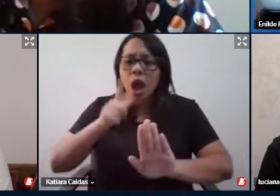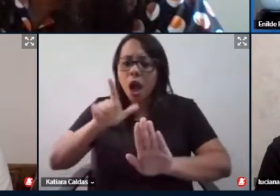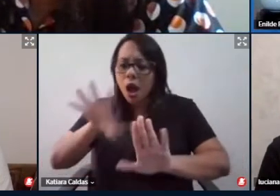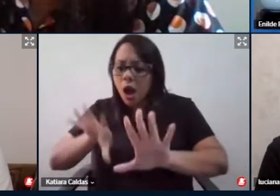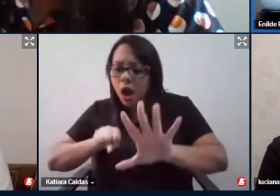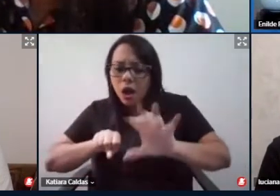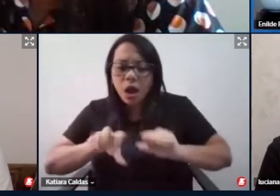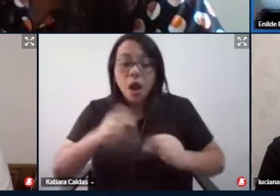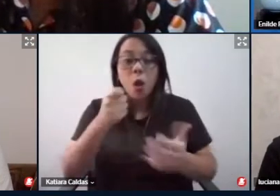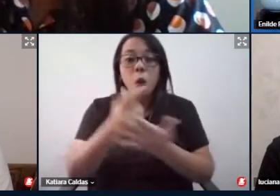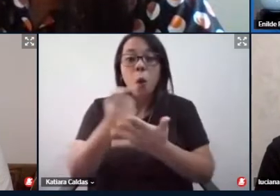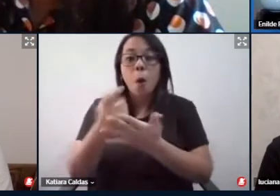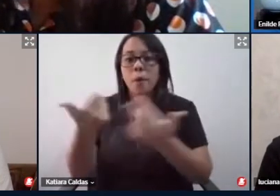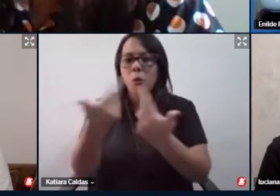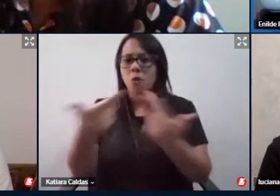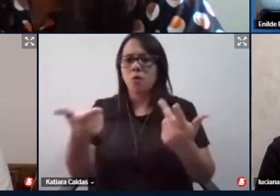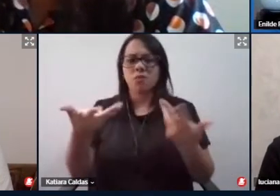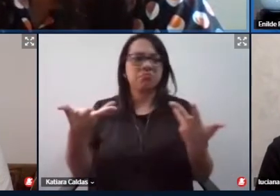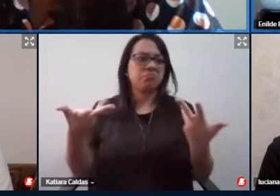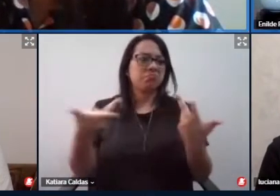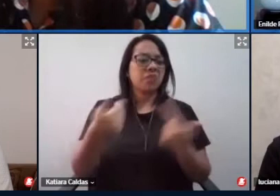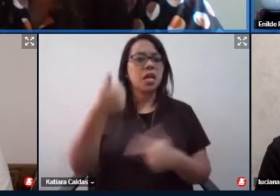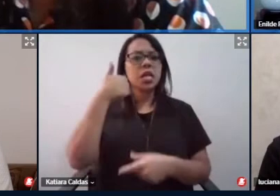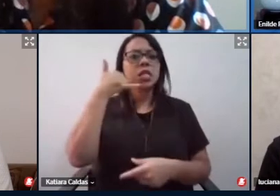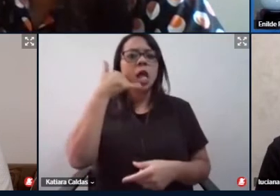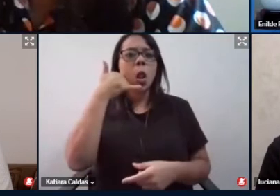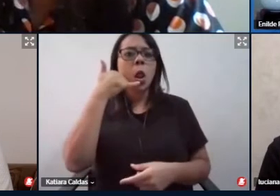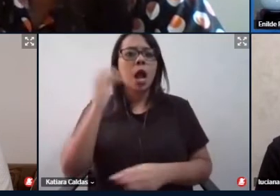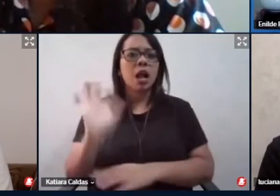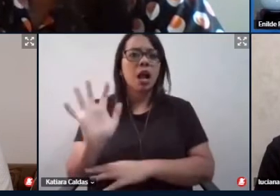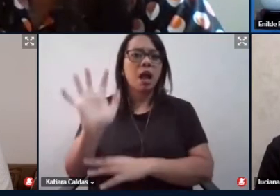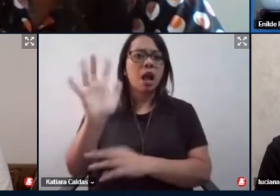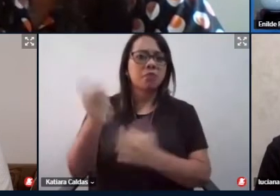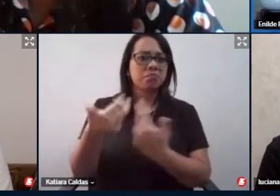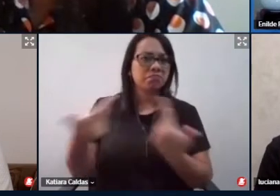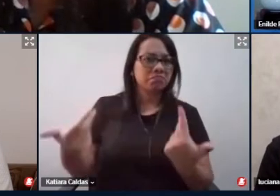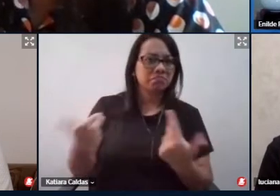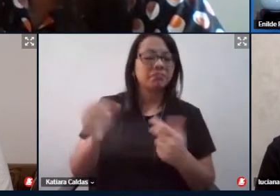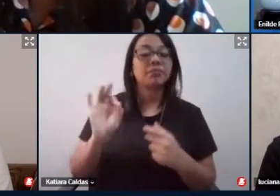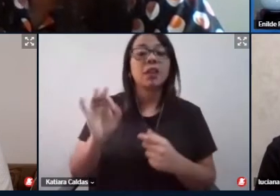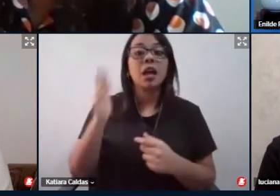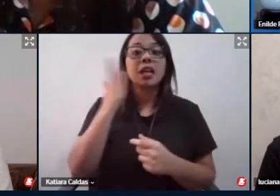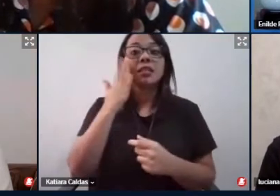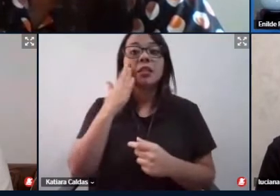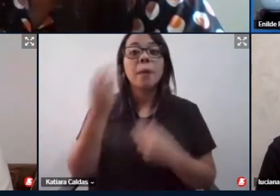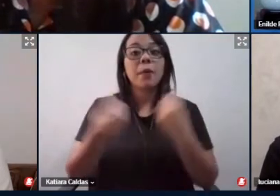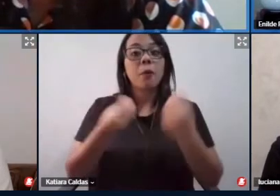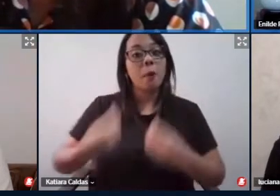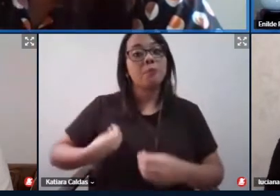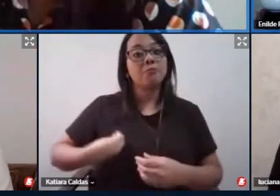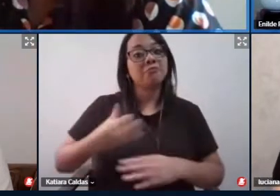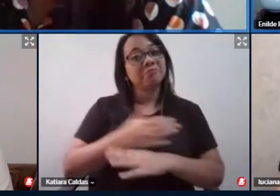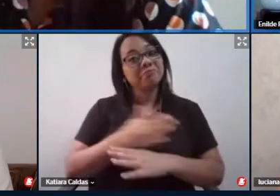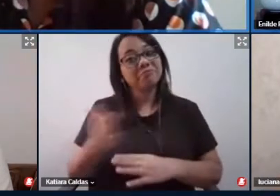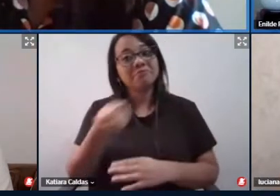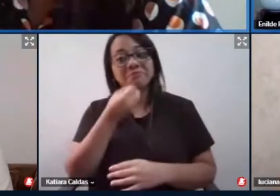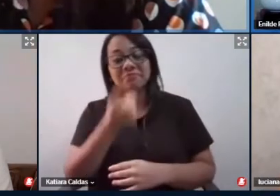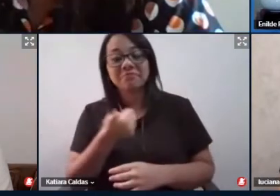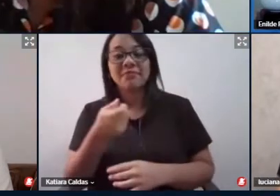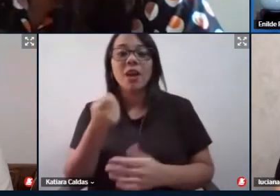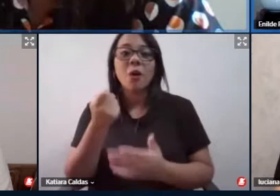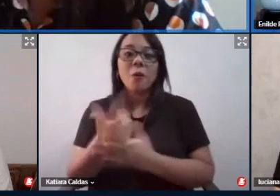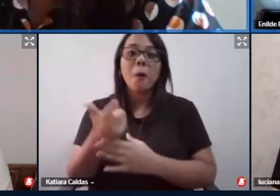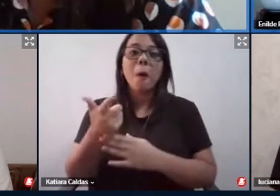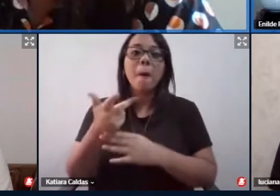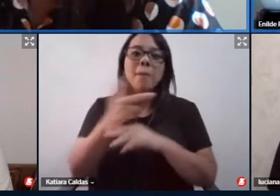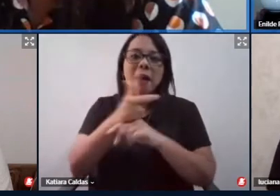eles compram coisas muito boas, é celular muito bom, na luta deles eles sabem como sobreviver, né? Então eles compram câmeras boas